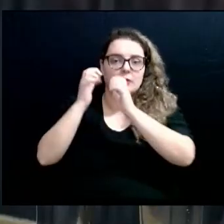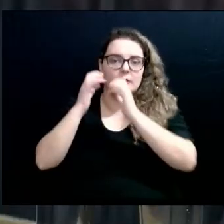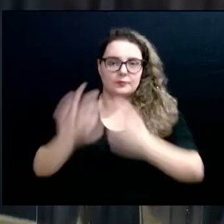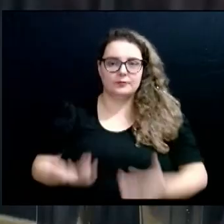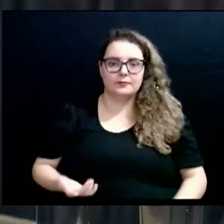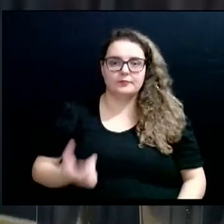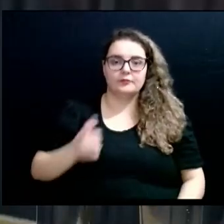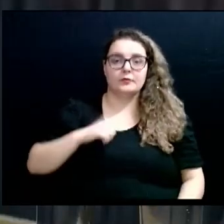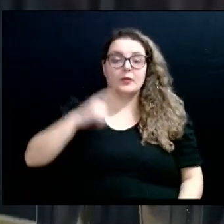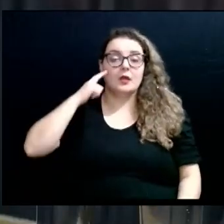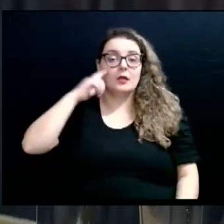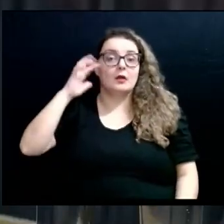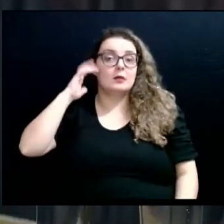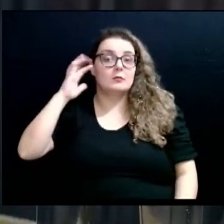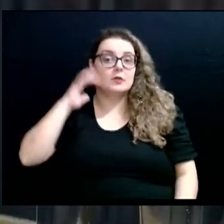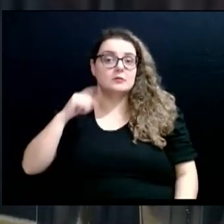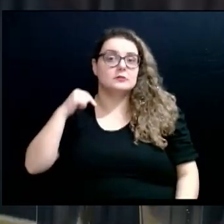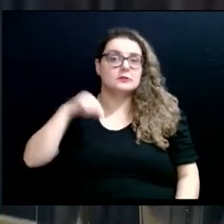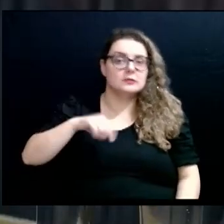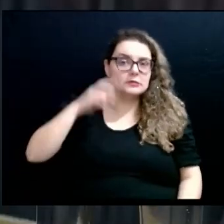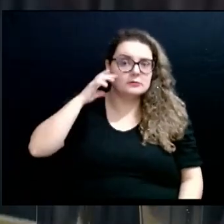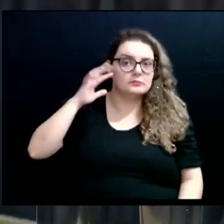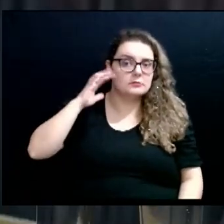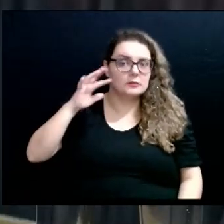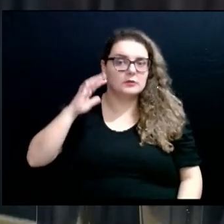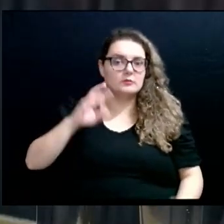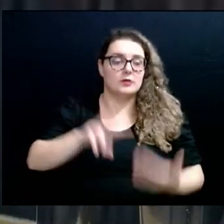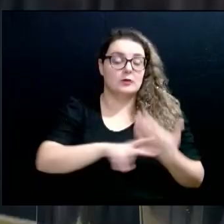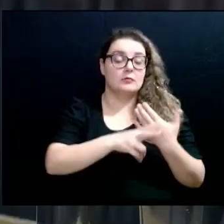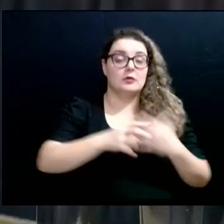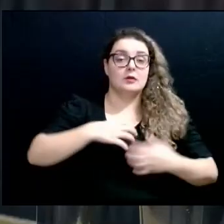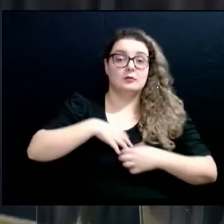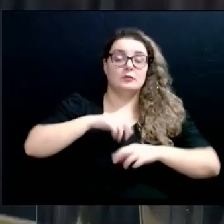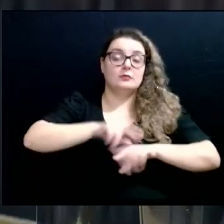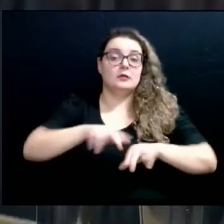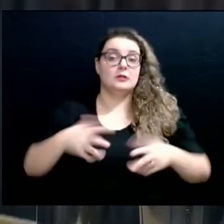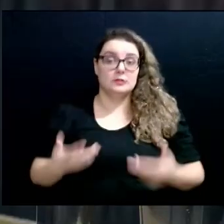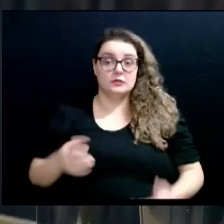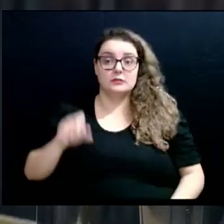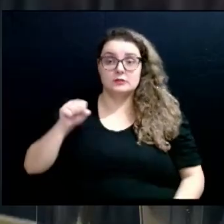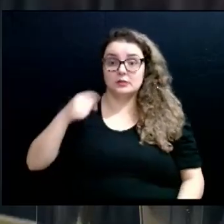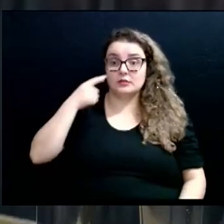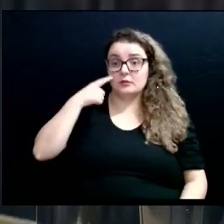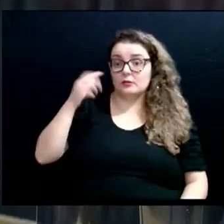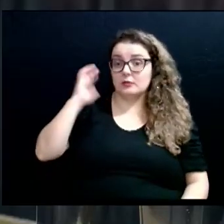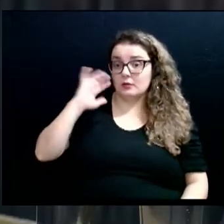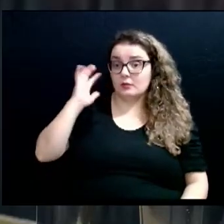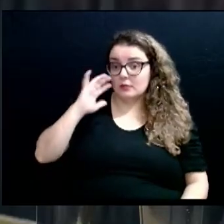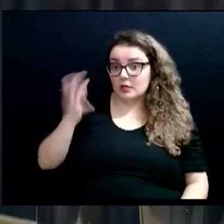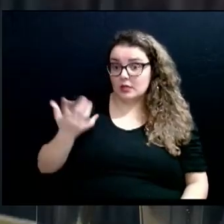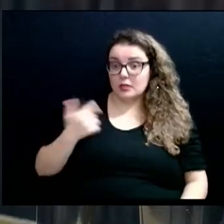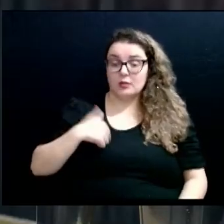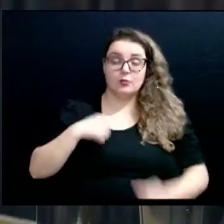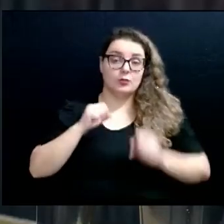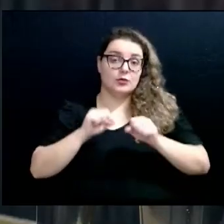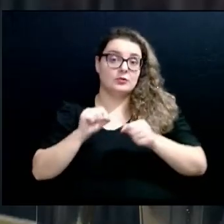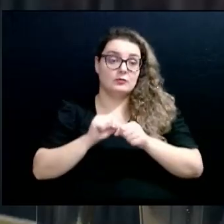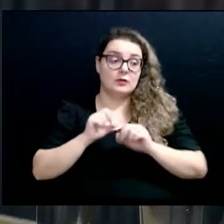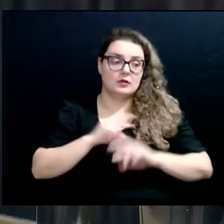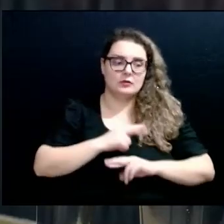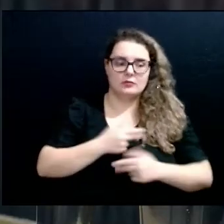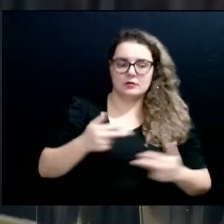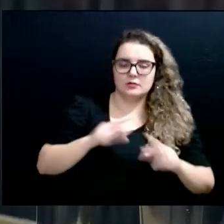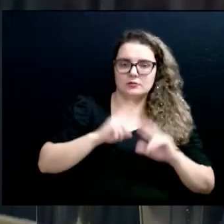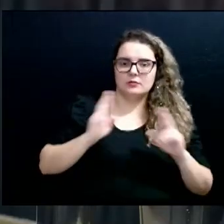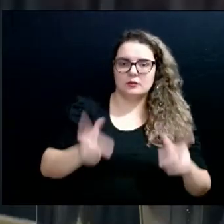pensamentos e esses pensamentos geram muitas emoções na gente. Então, o fato de eu pensar que eu poderia ter feito algo diferente faz com que